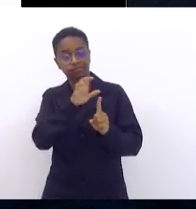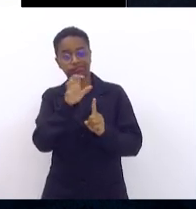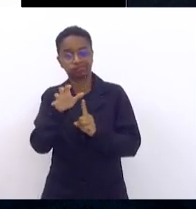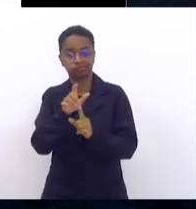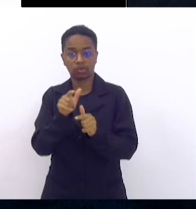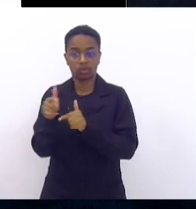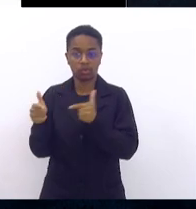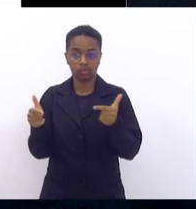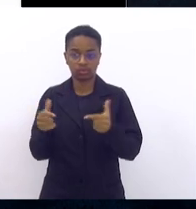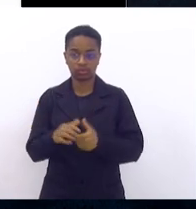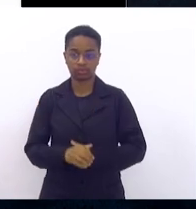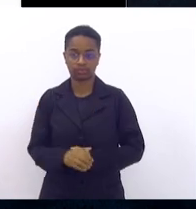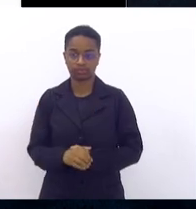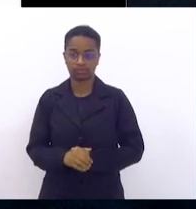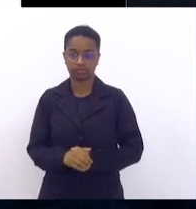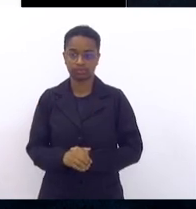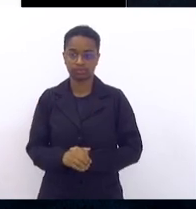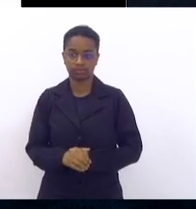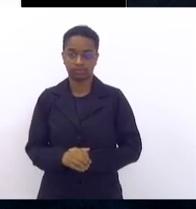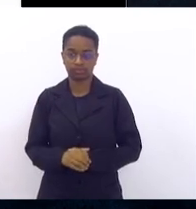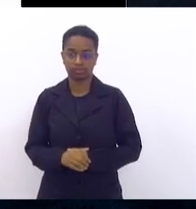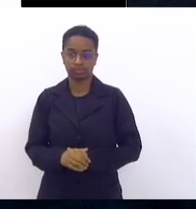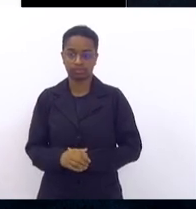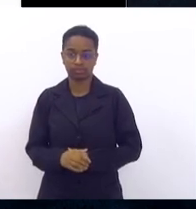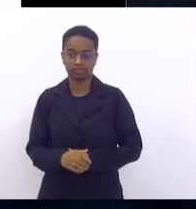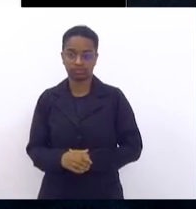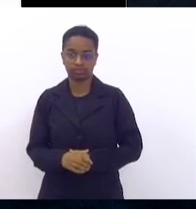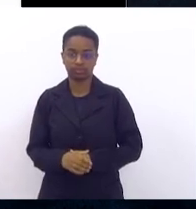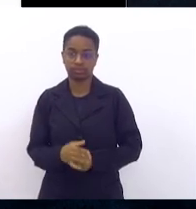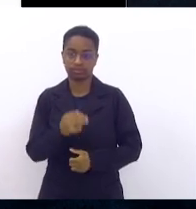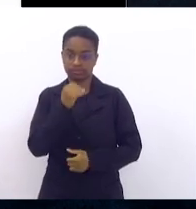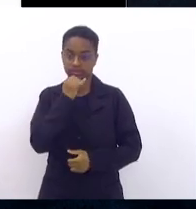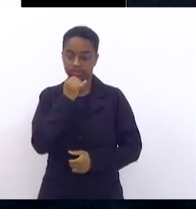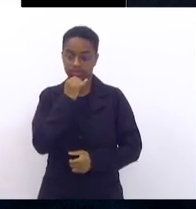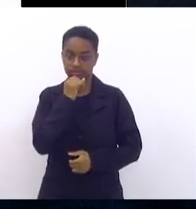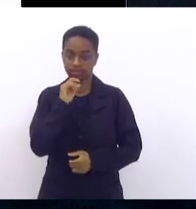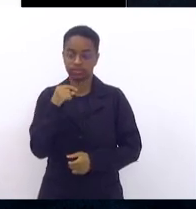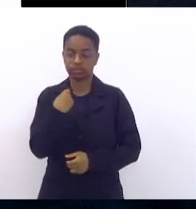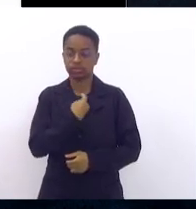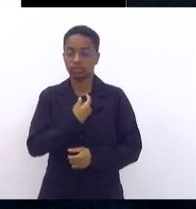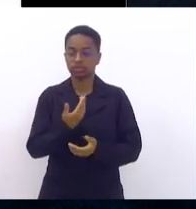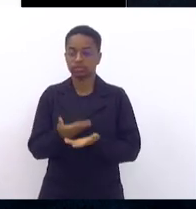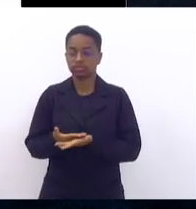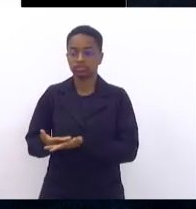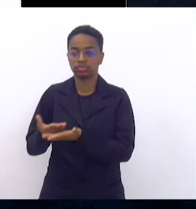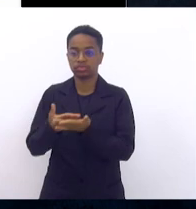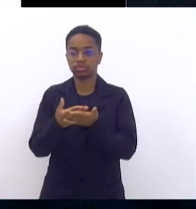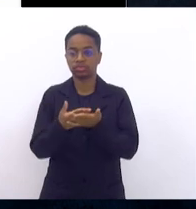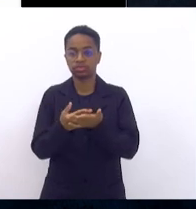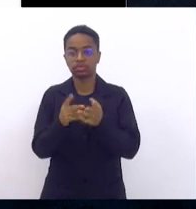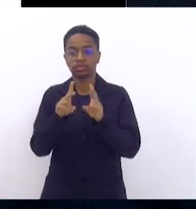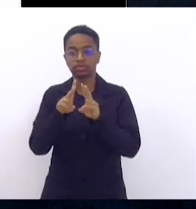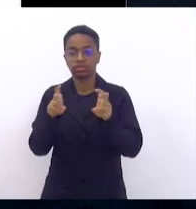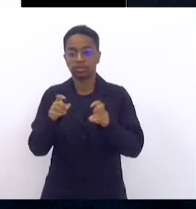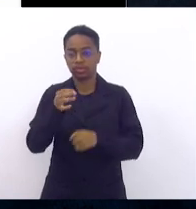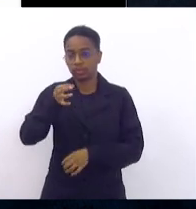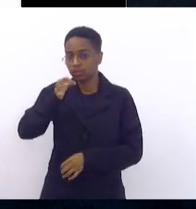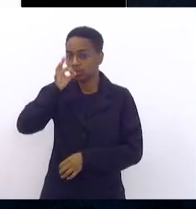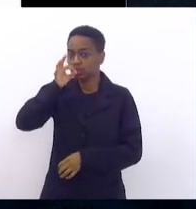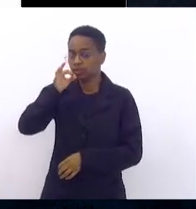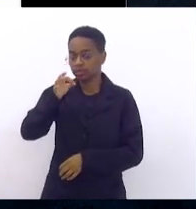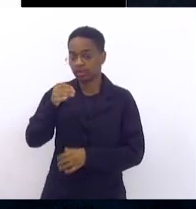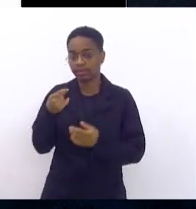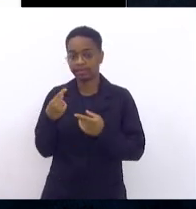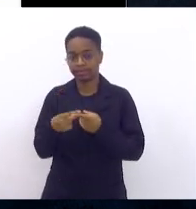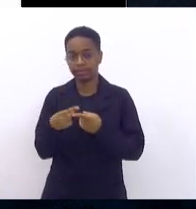a gente puder passar para o próximo e eu trago um exemplo do estudo que a gente fez sobre a questão do canudo que foi